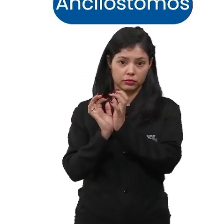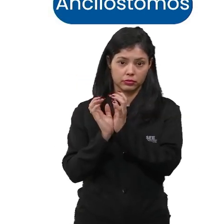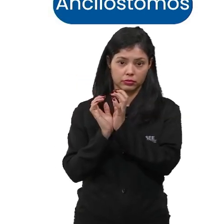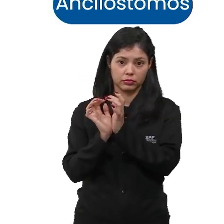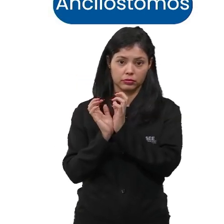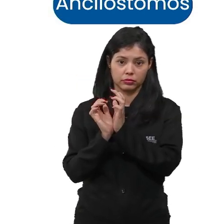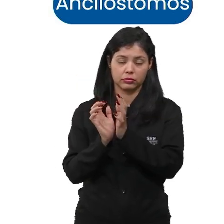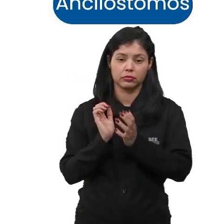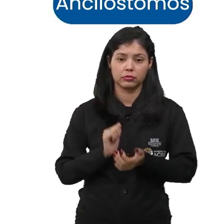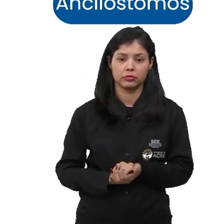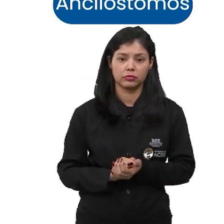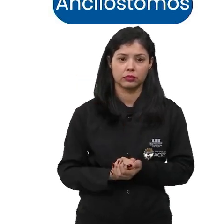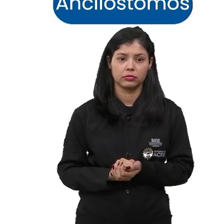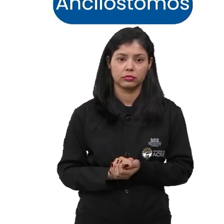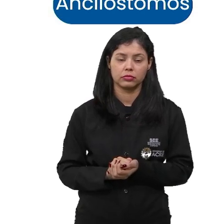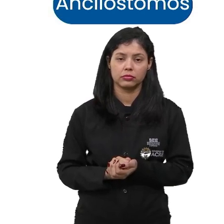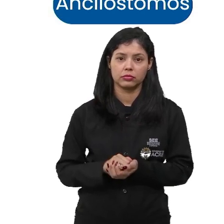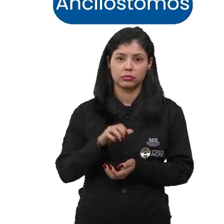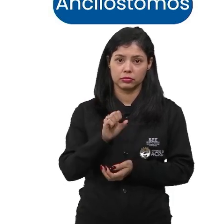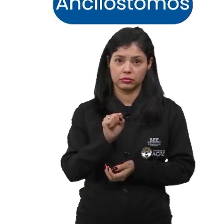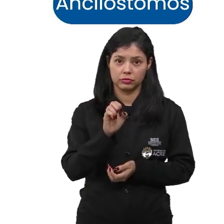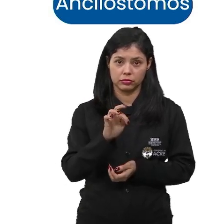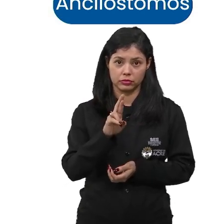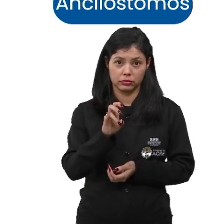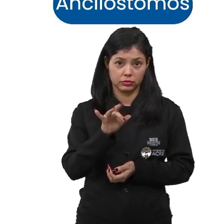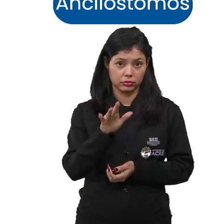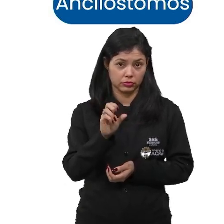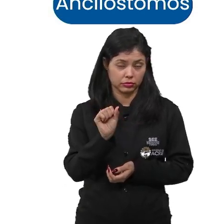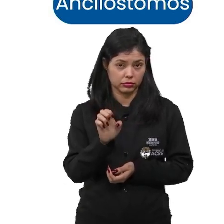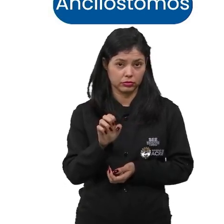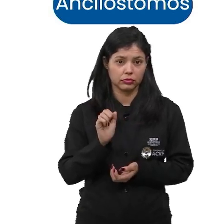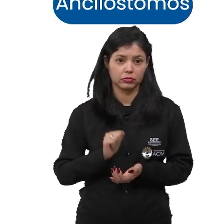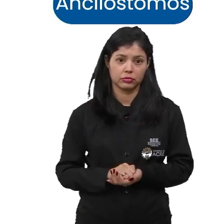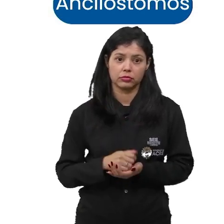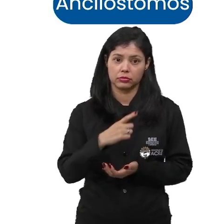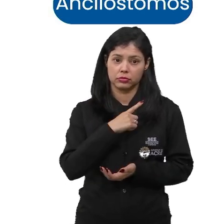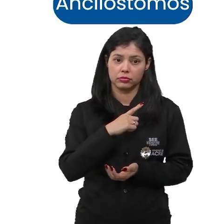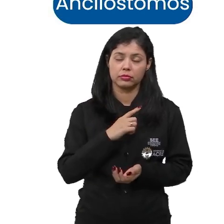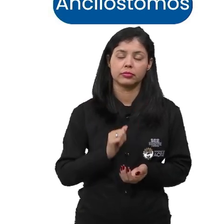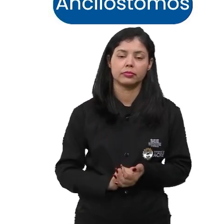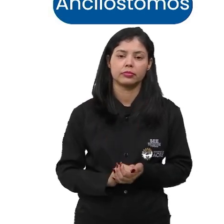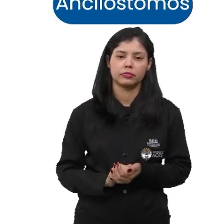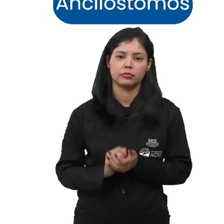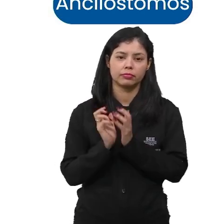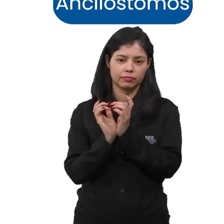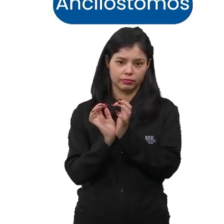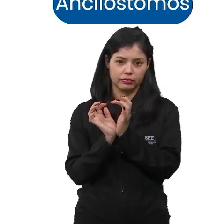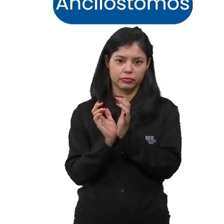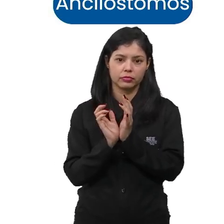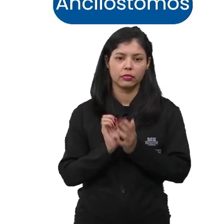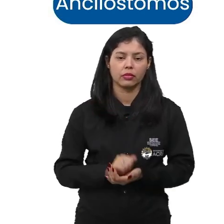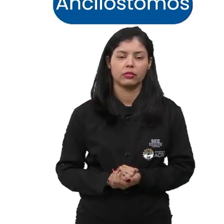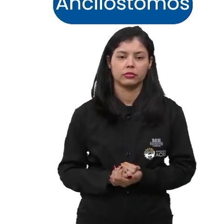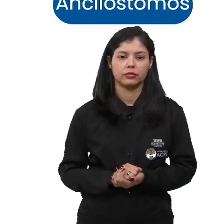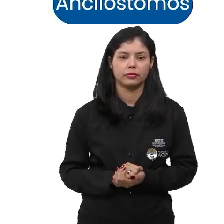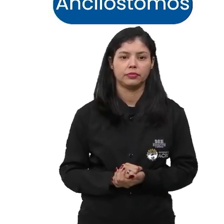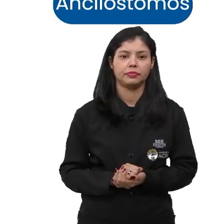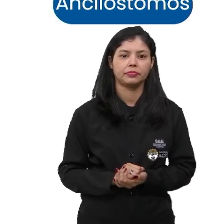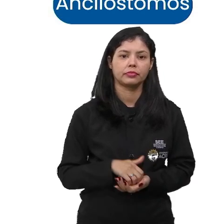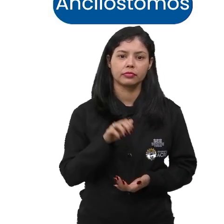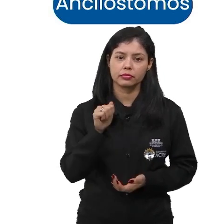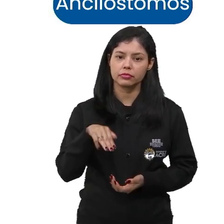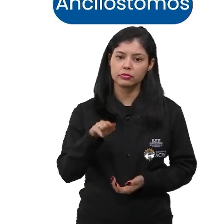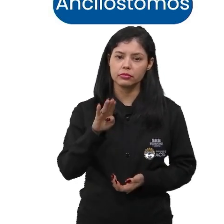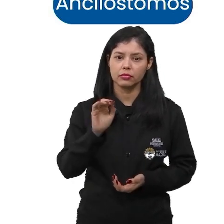cérebro, gente, causando a cisticircose. Né? Então, ela também pode ter danos neurológicos, tá? Aí nós temos